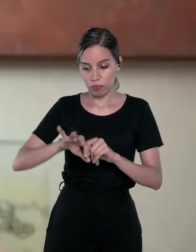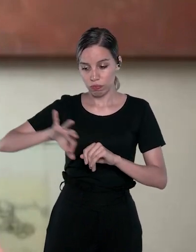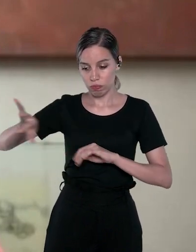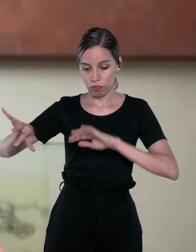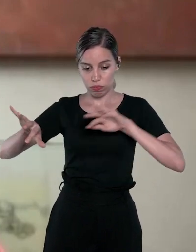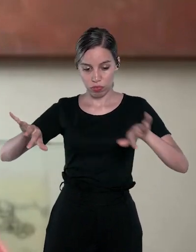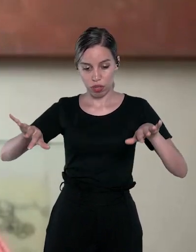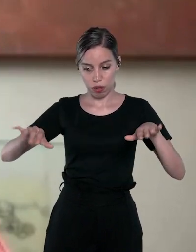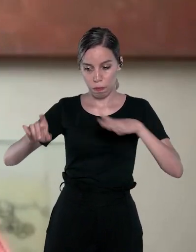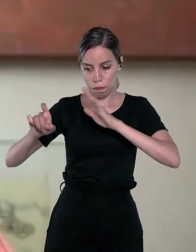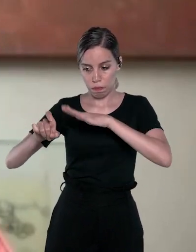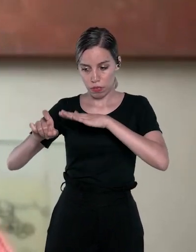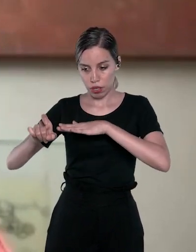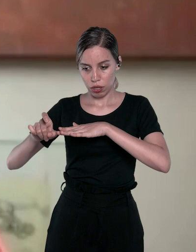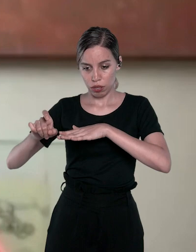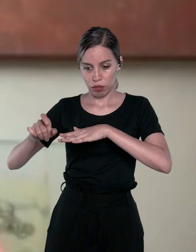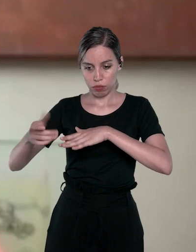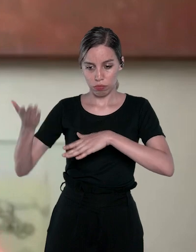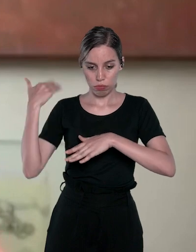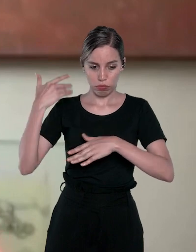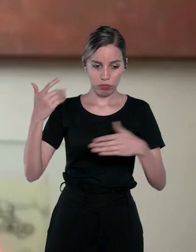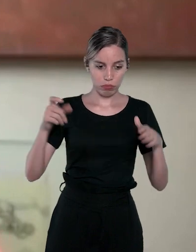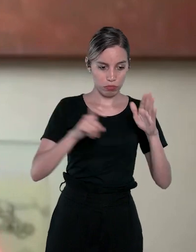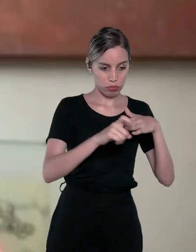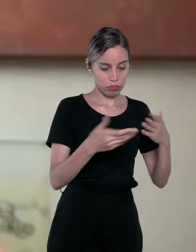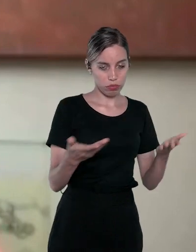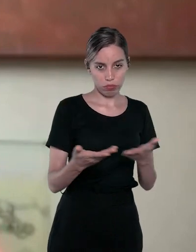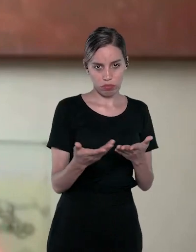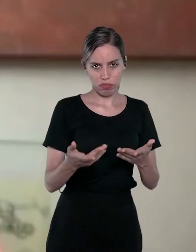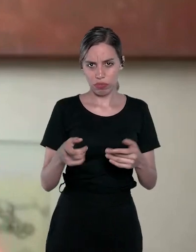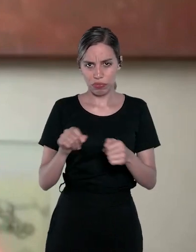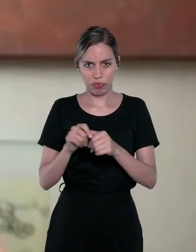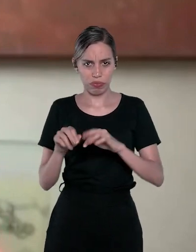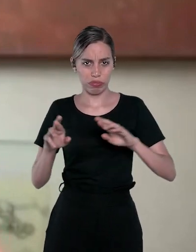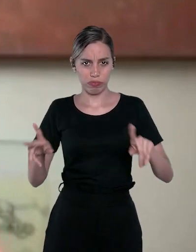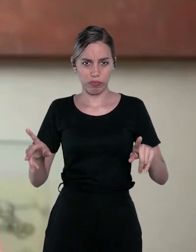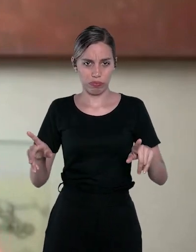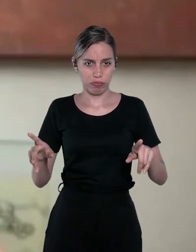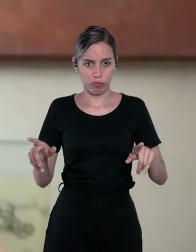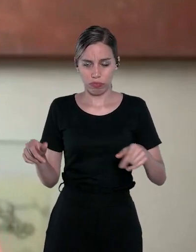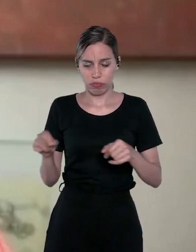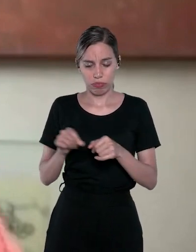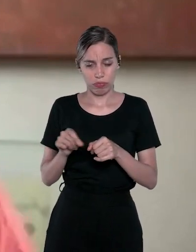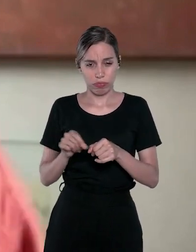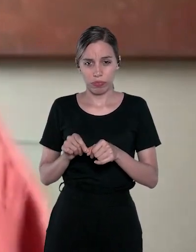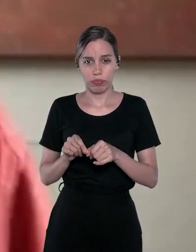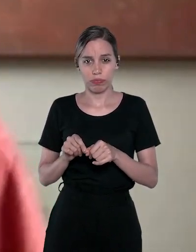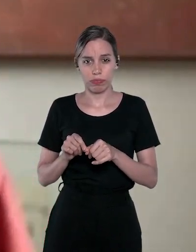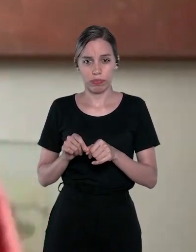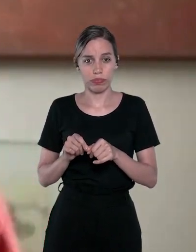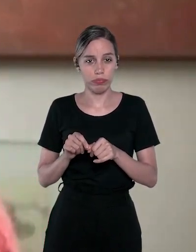Então, eu não vejo muita missão, assim, como seria a missão,